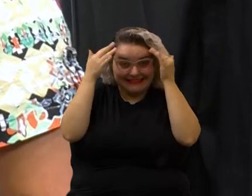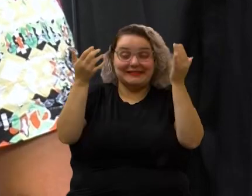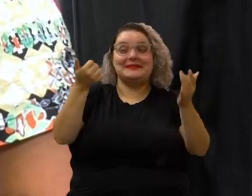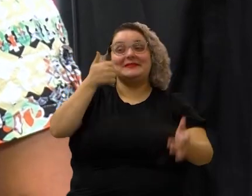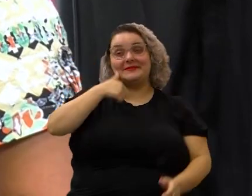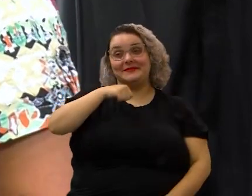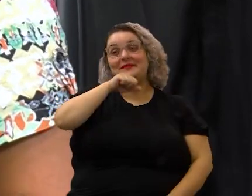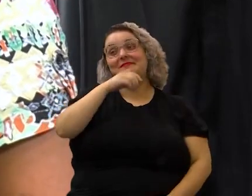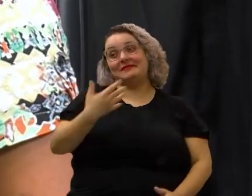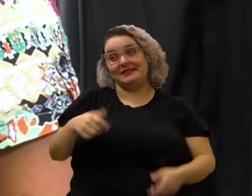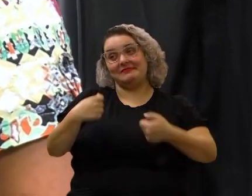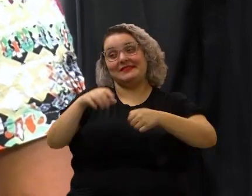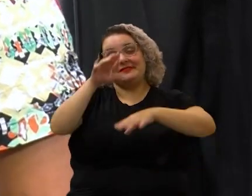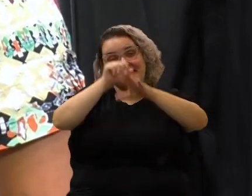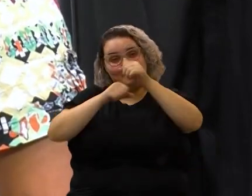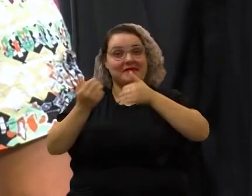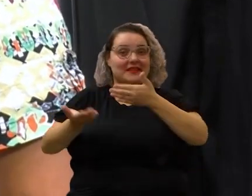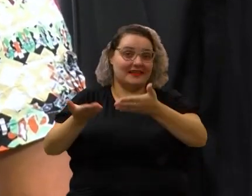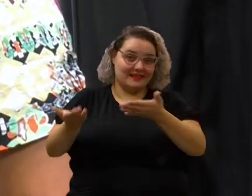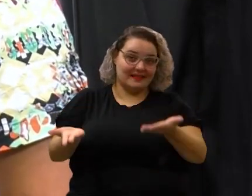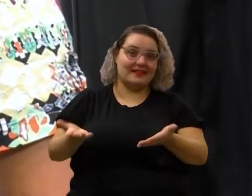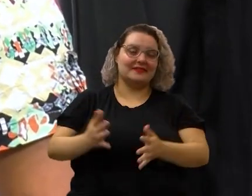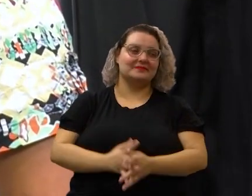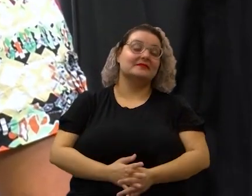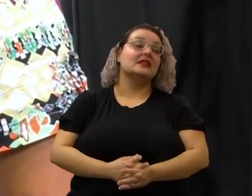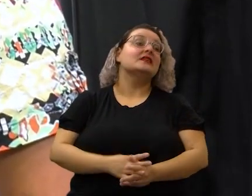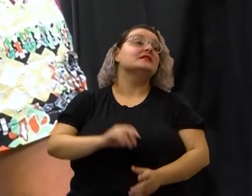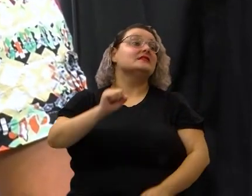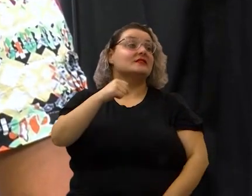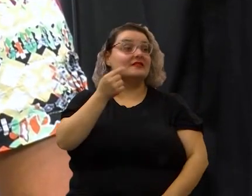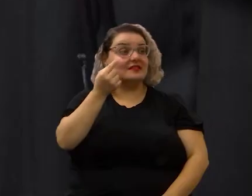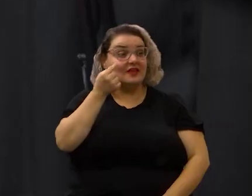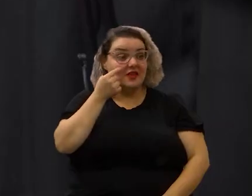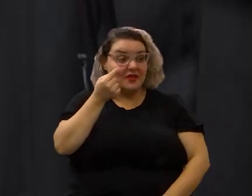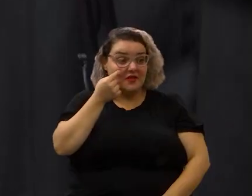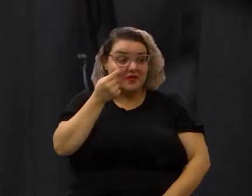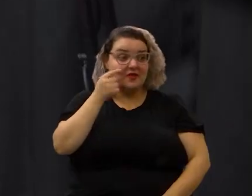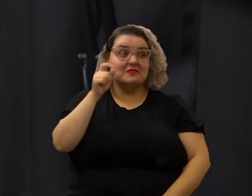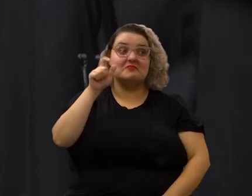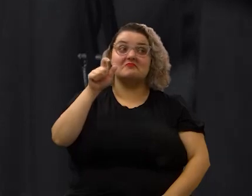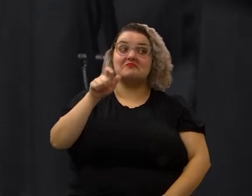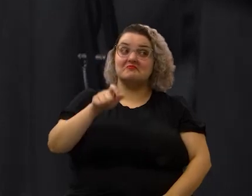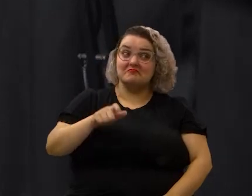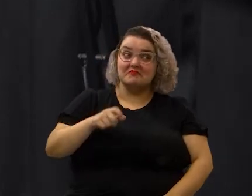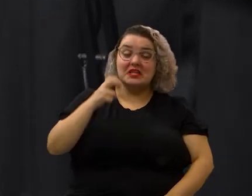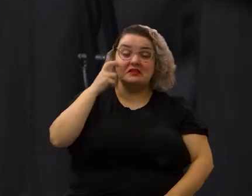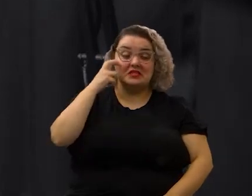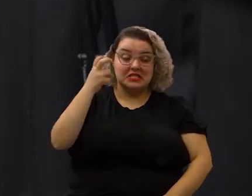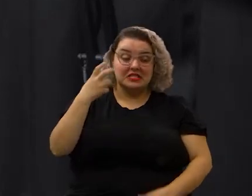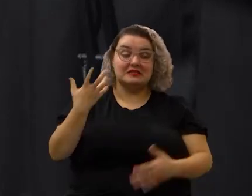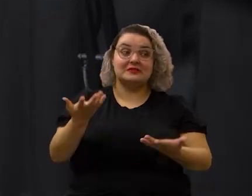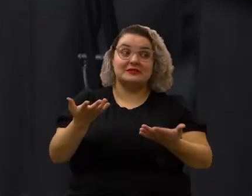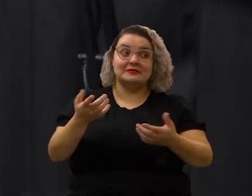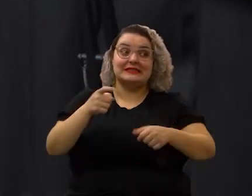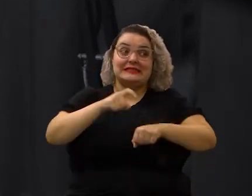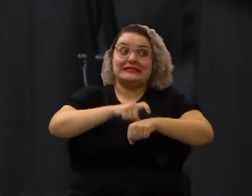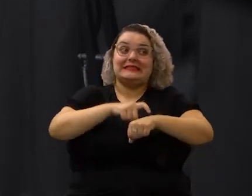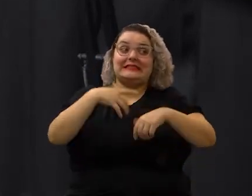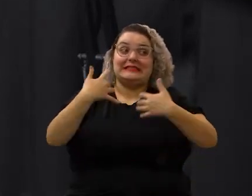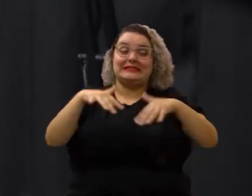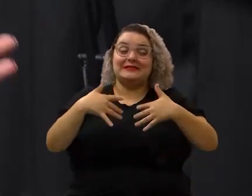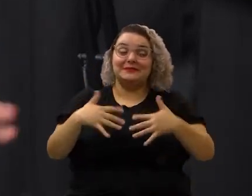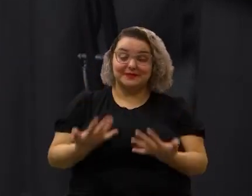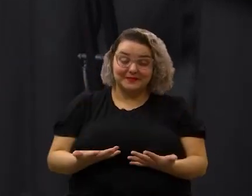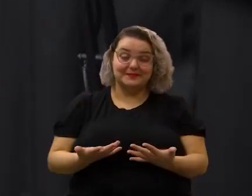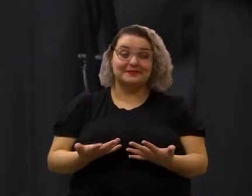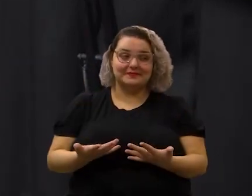mãe teve que aprender a lidar com isso, né? Sim. Né? E olha que ela é uma pessoa super instruída e tudo mais, mas naquela hora